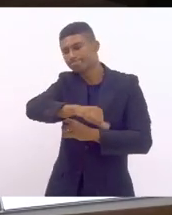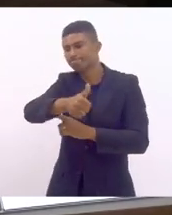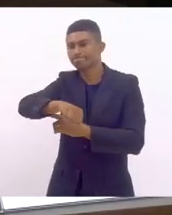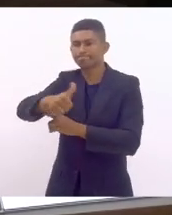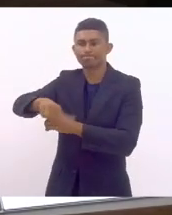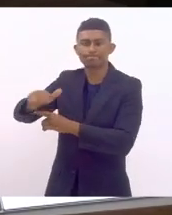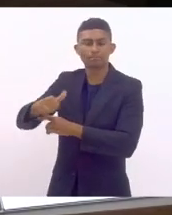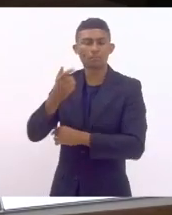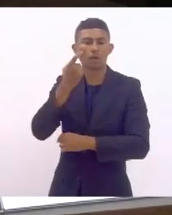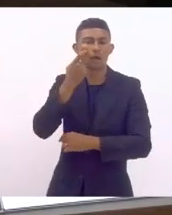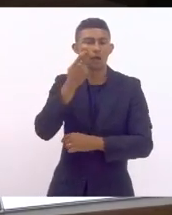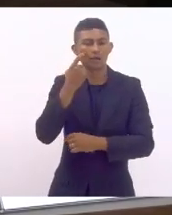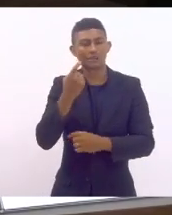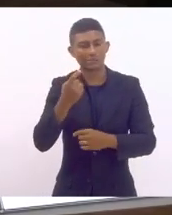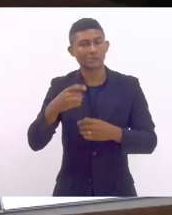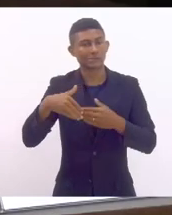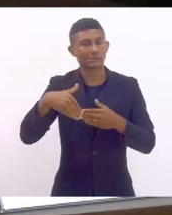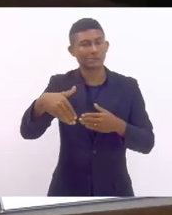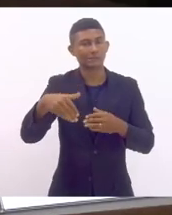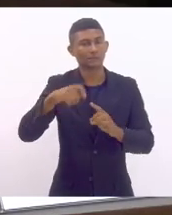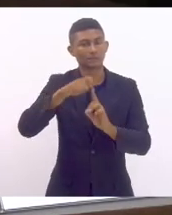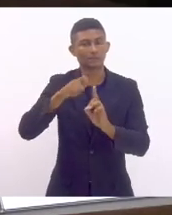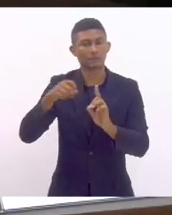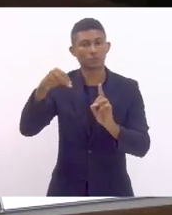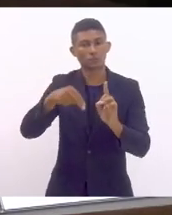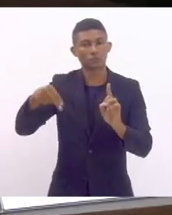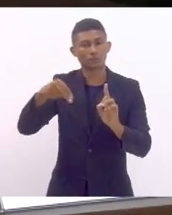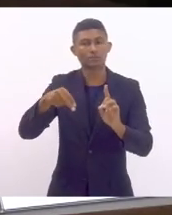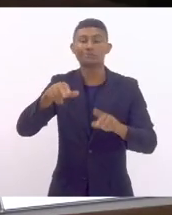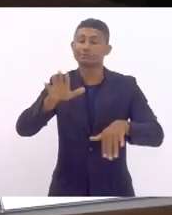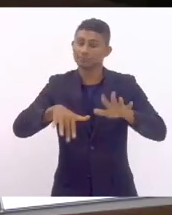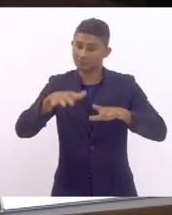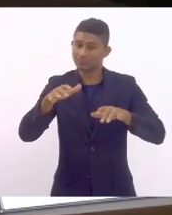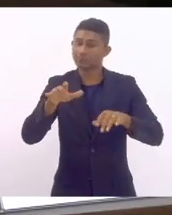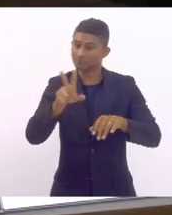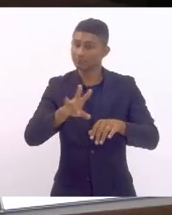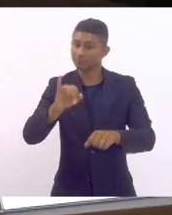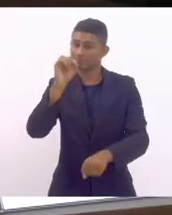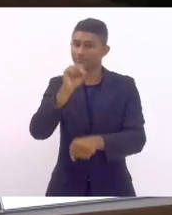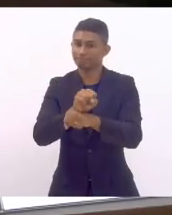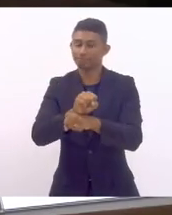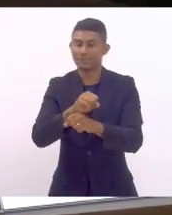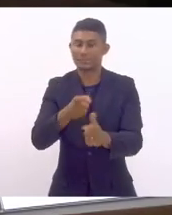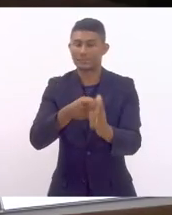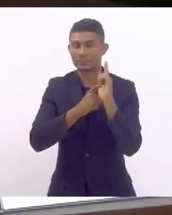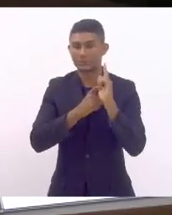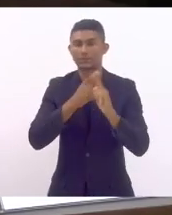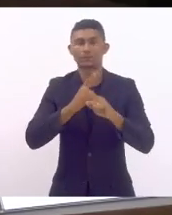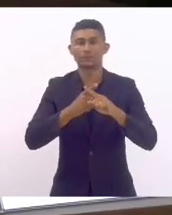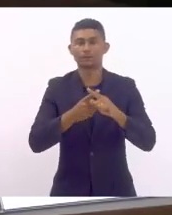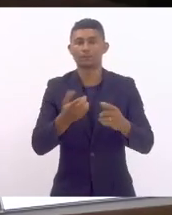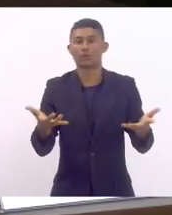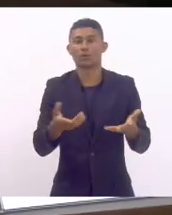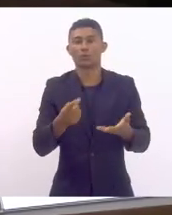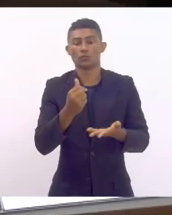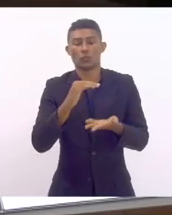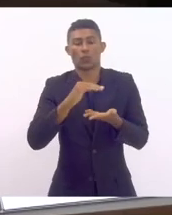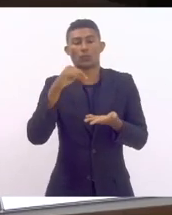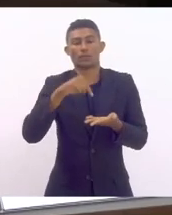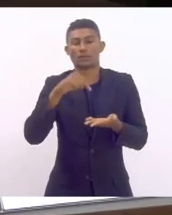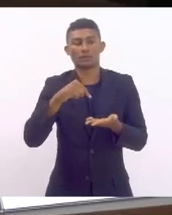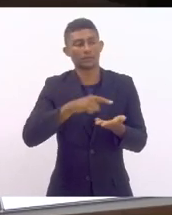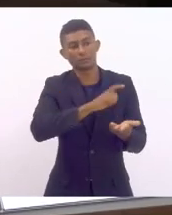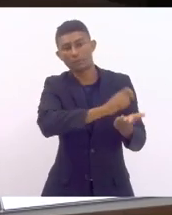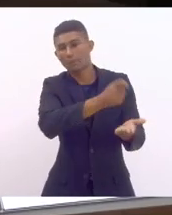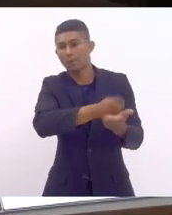suspensão de atividades a partir de Novembro porque além de eu não ter hoje orçamento para pagar